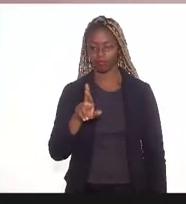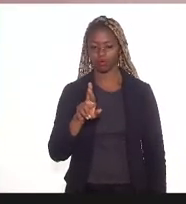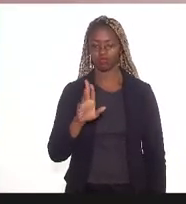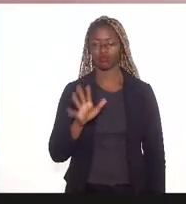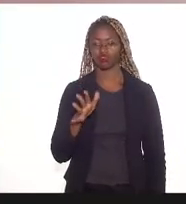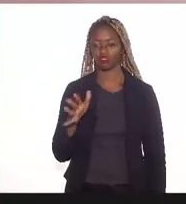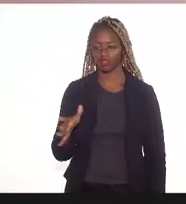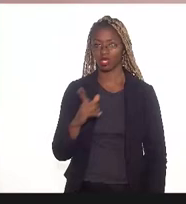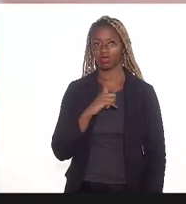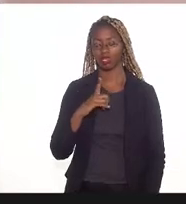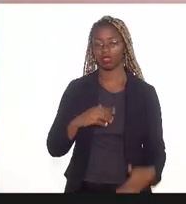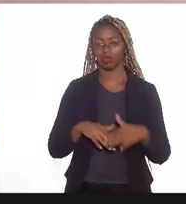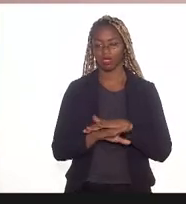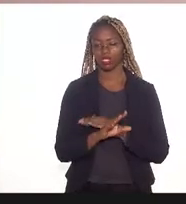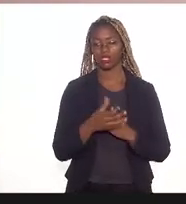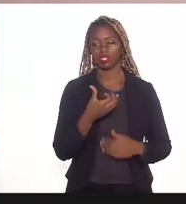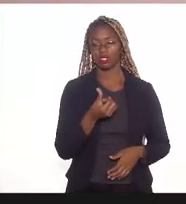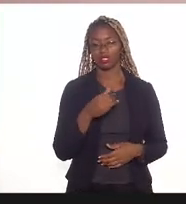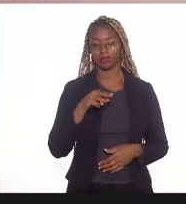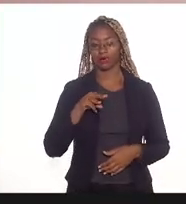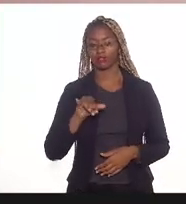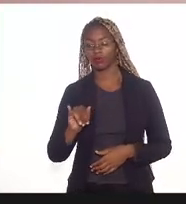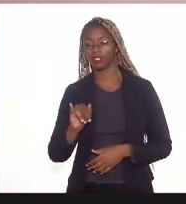tem em caixa aproximadamente 6 milhões